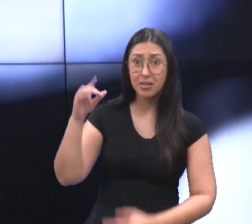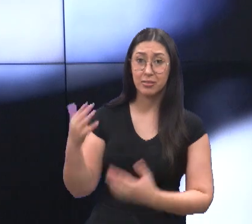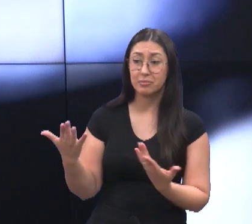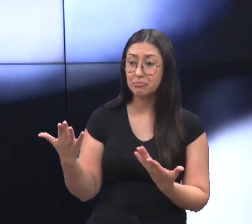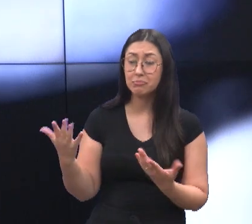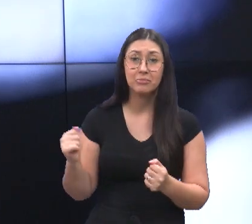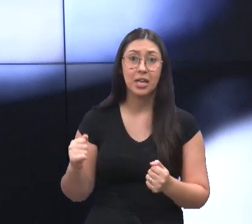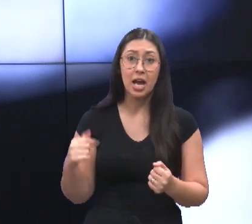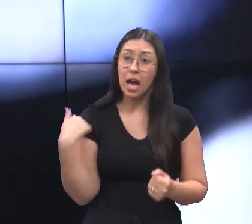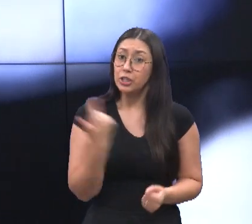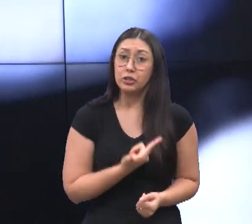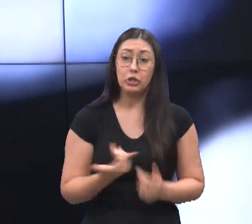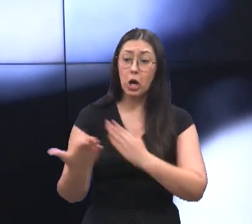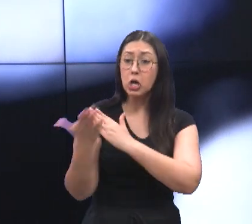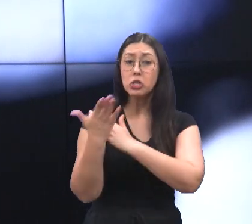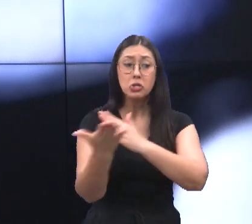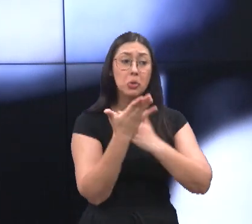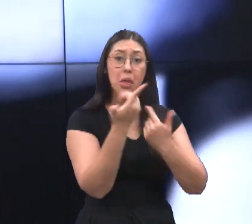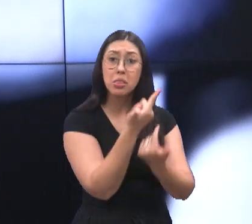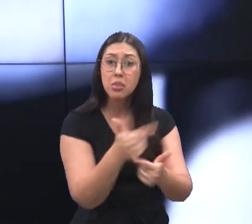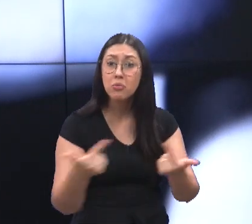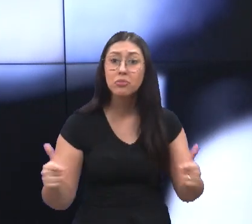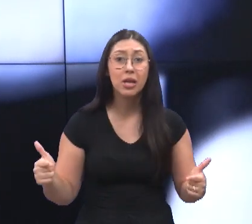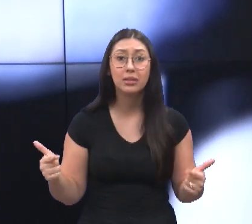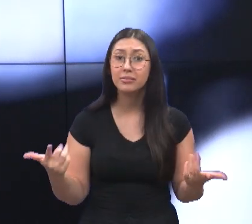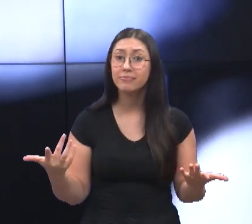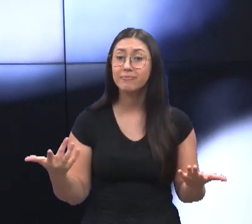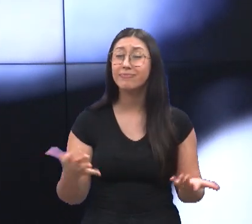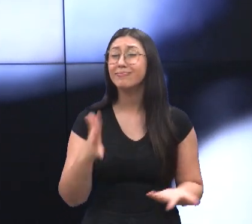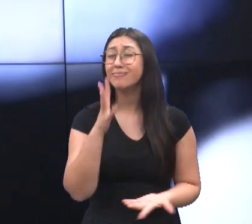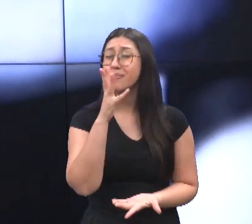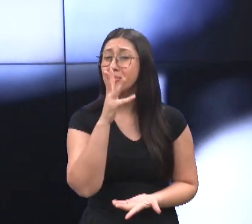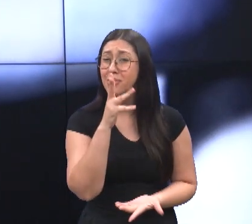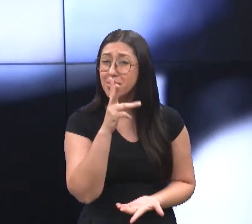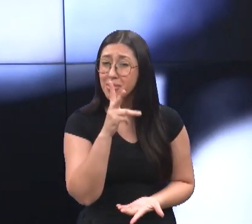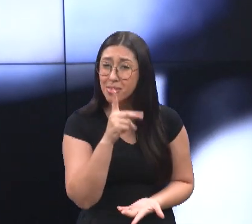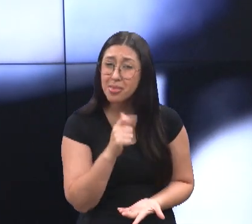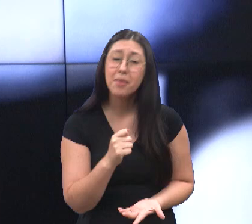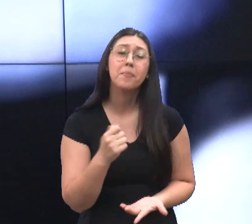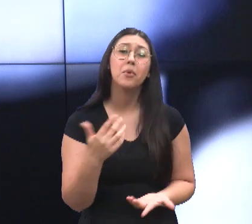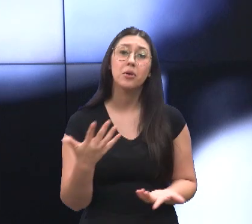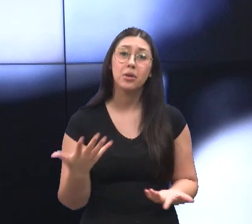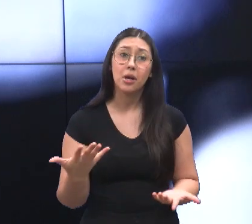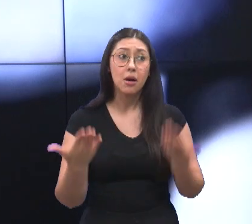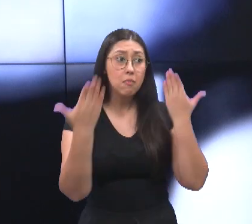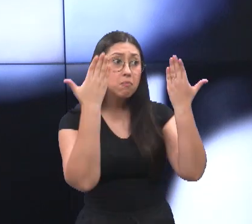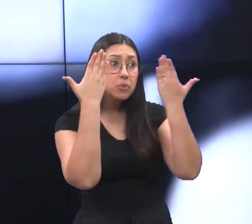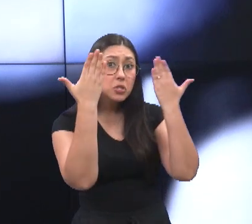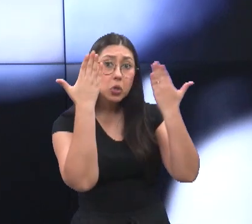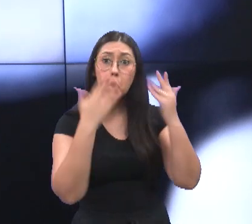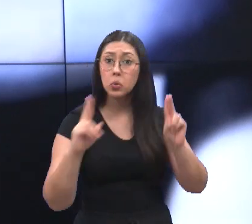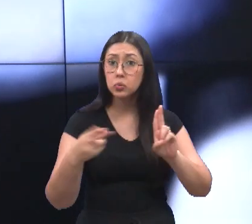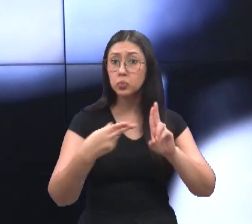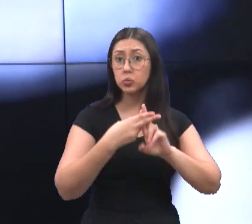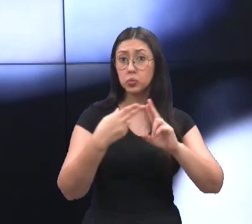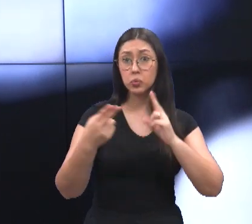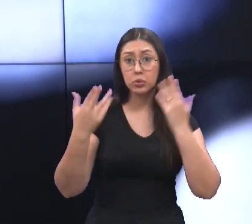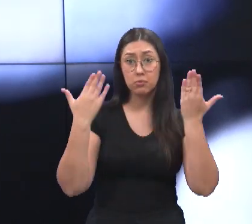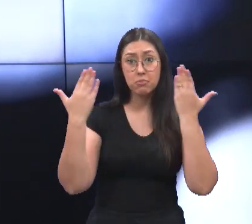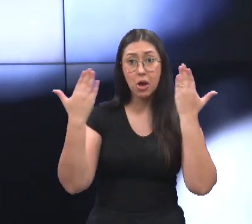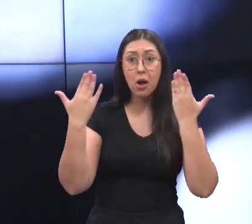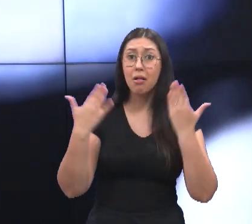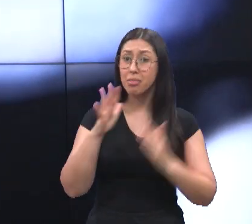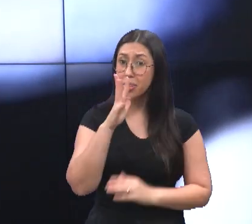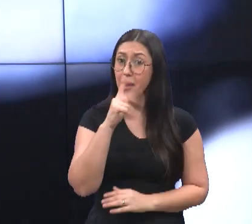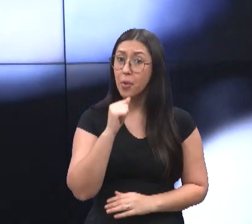prefeitura, dos órgãos competentes aí, é uma demora muito grande para quando você marca o psicólogo pelo SUS, né, e você precisa para ontem.